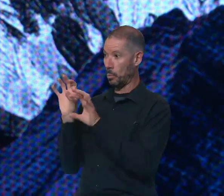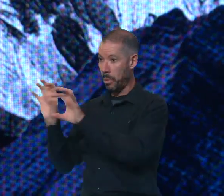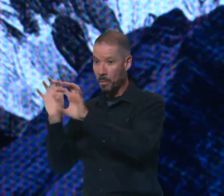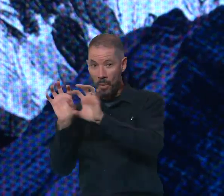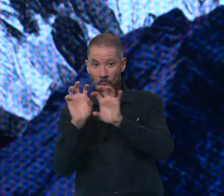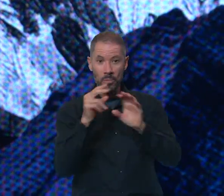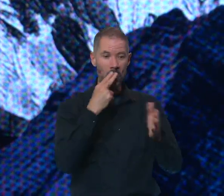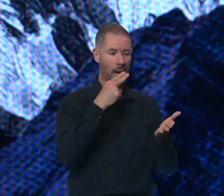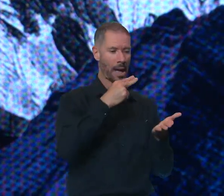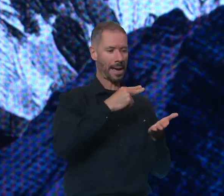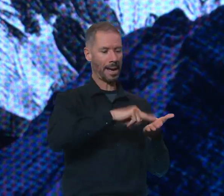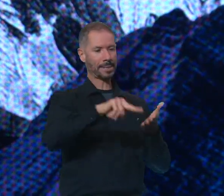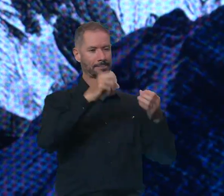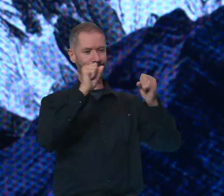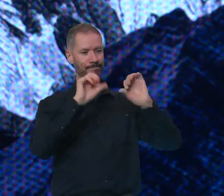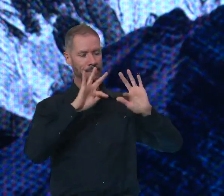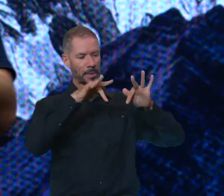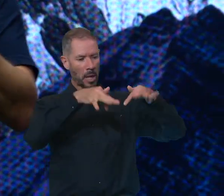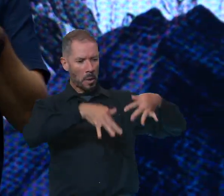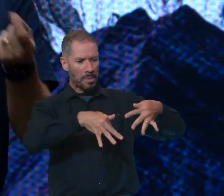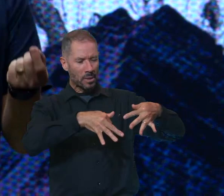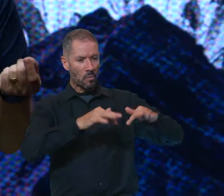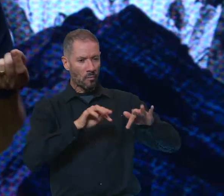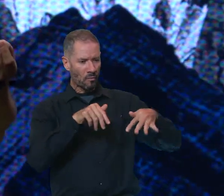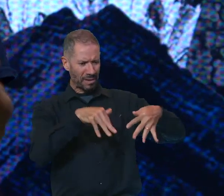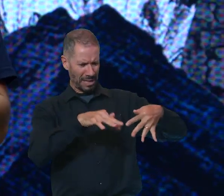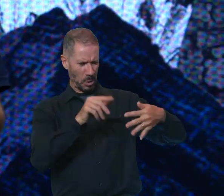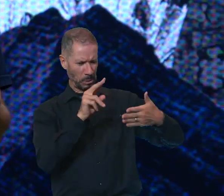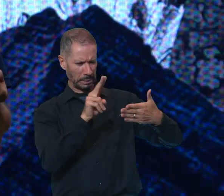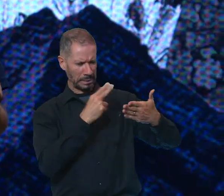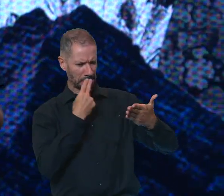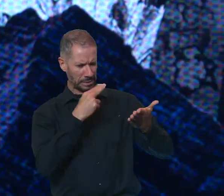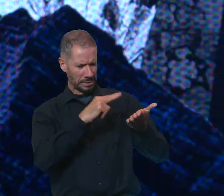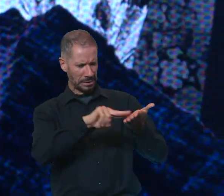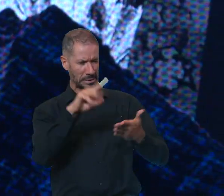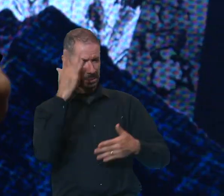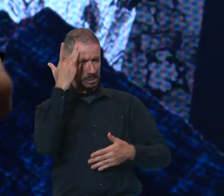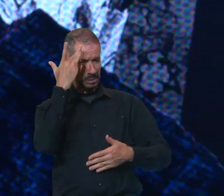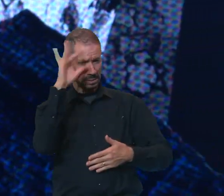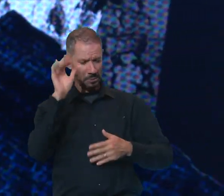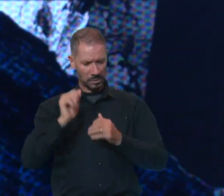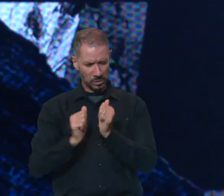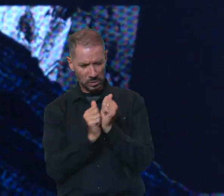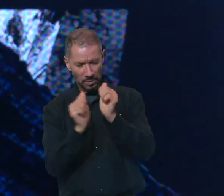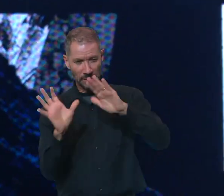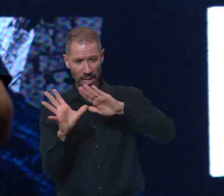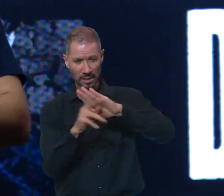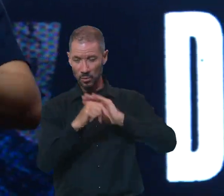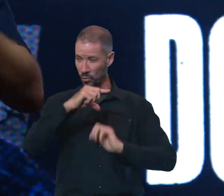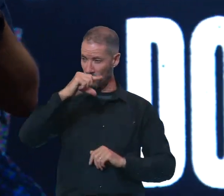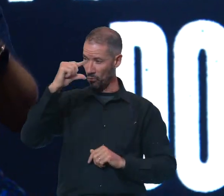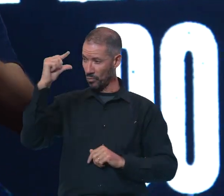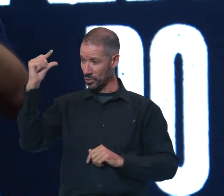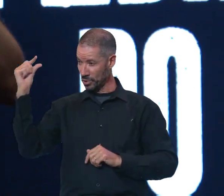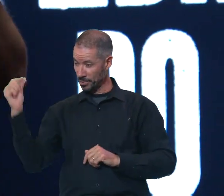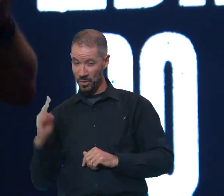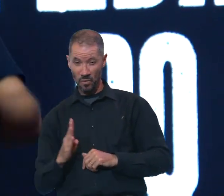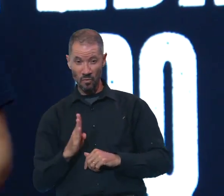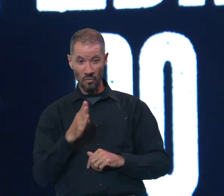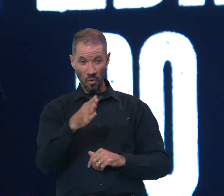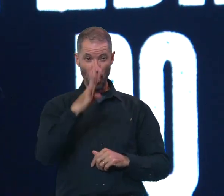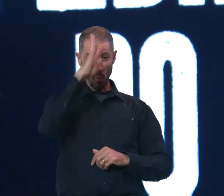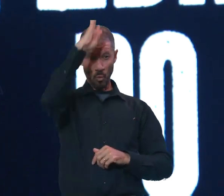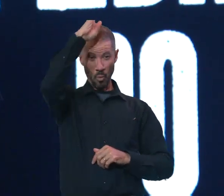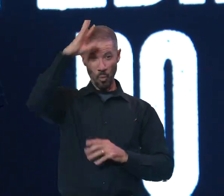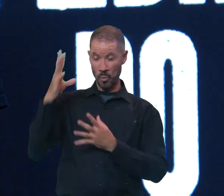que a carta termina, e nós não sabemos o final dessa carta. Apenas que um escravo, ladrão, fugitivo, foi para Roma e se converteu